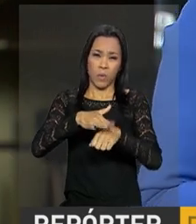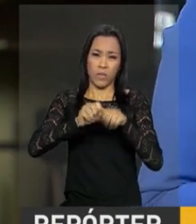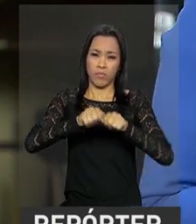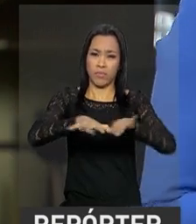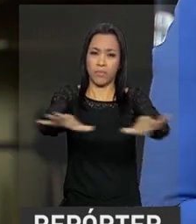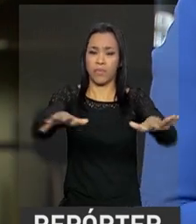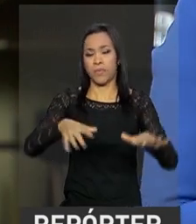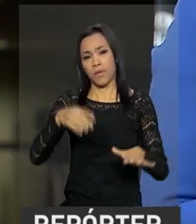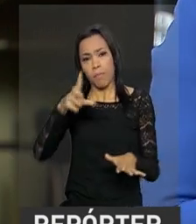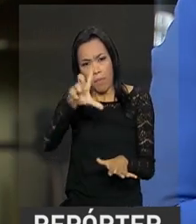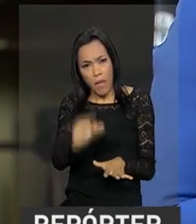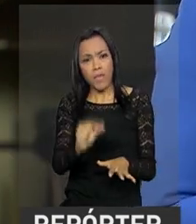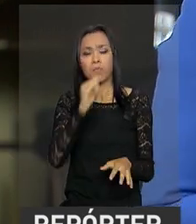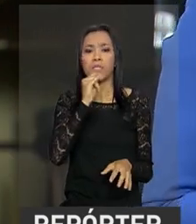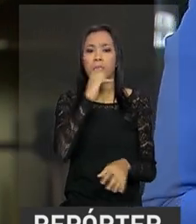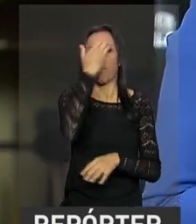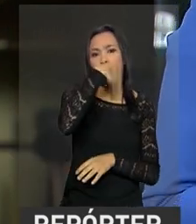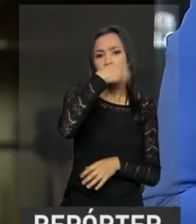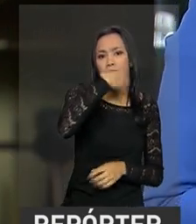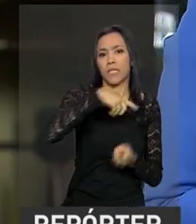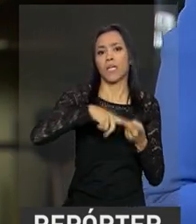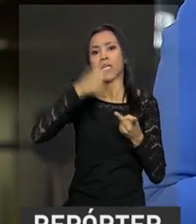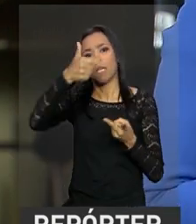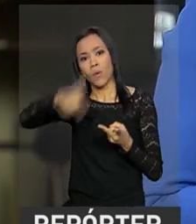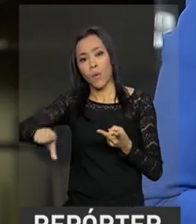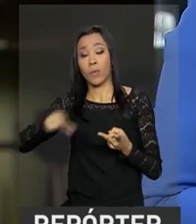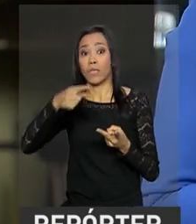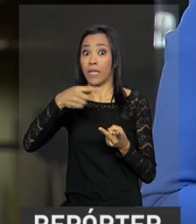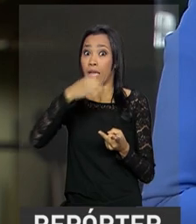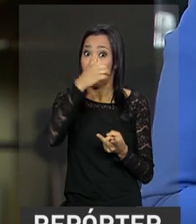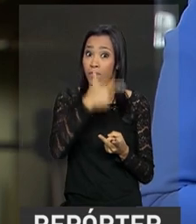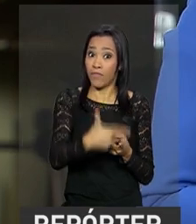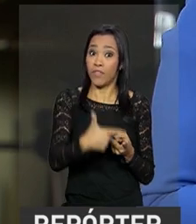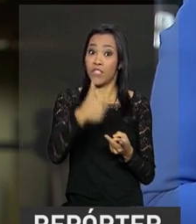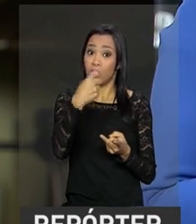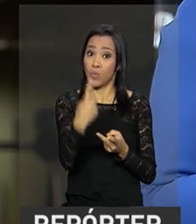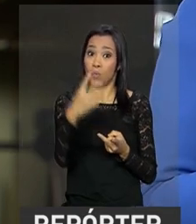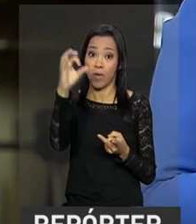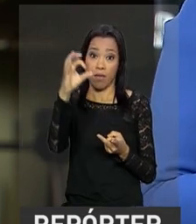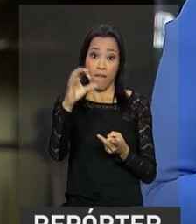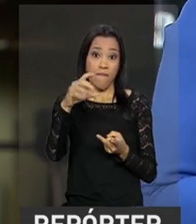da maçã e da videira, por exemplo, onde o índice de contaminação é até 21 vezes